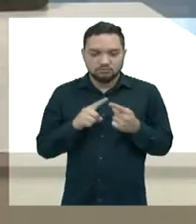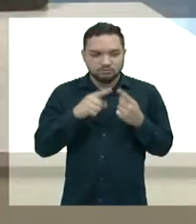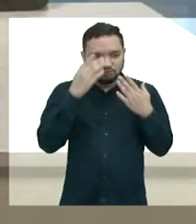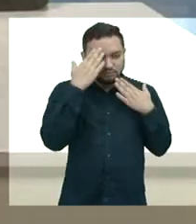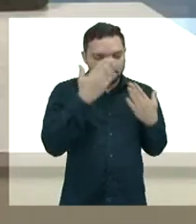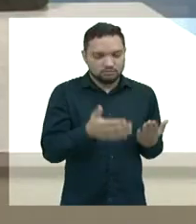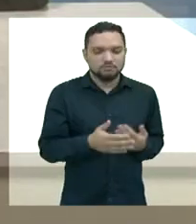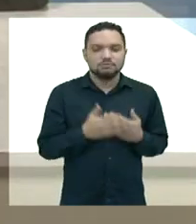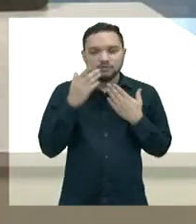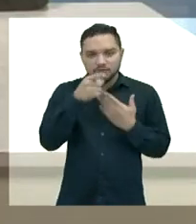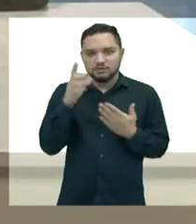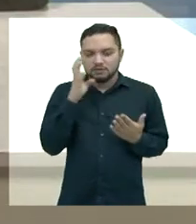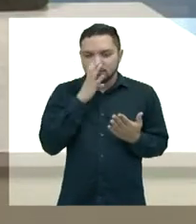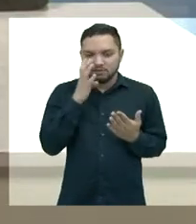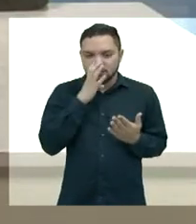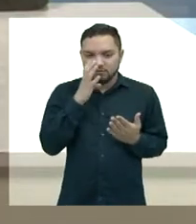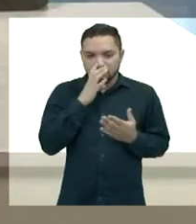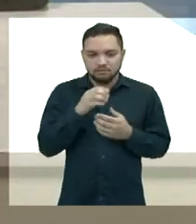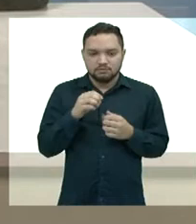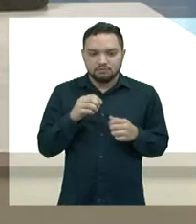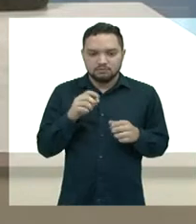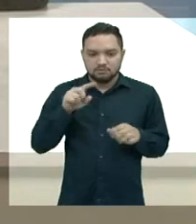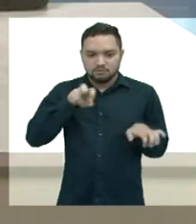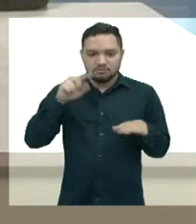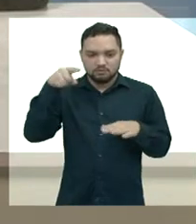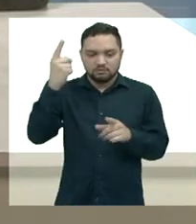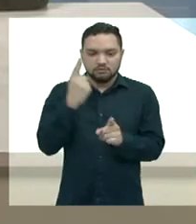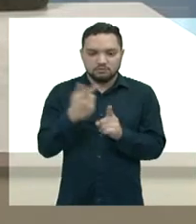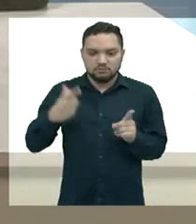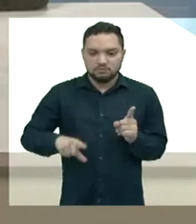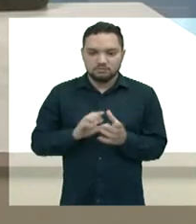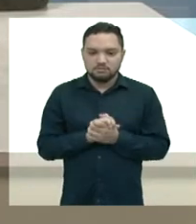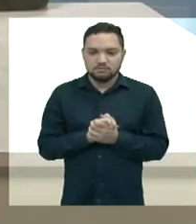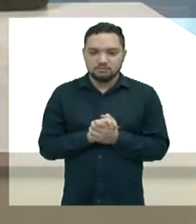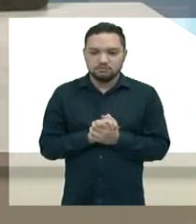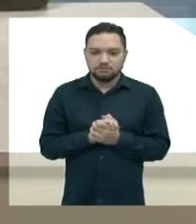a você, telespectador, pela honrosa audiência. Até o nosso próximo encontro.